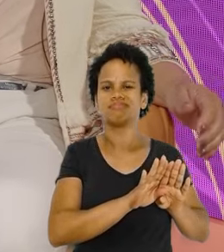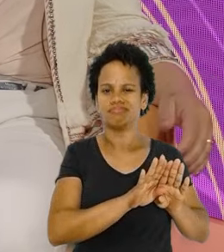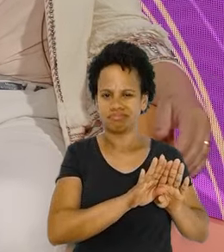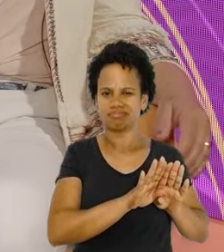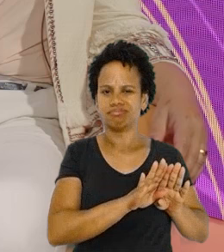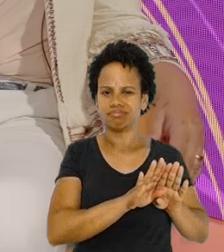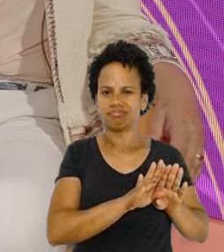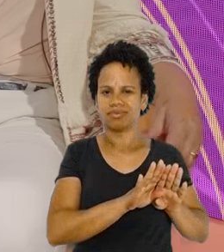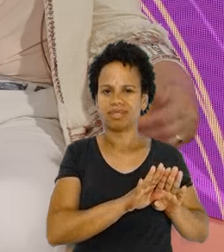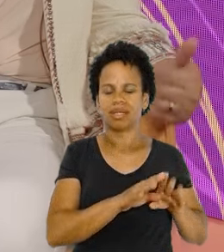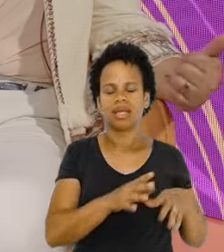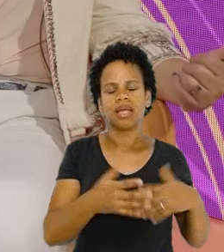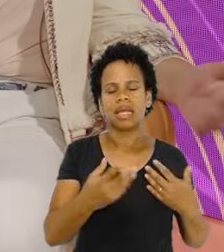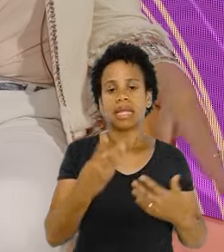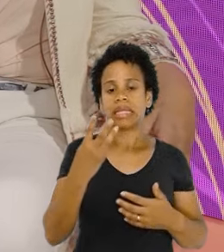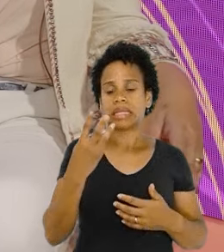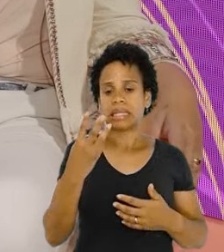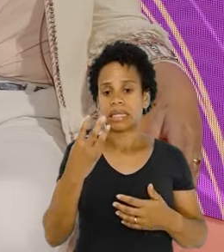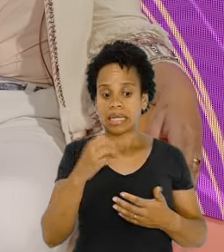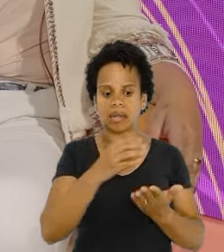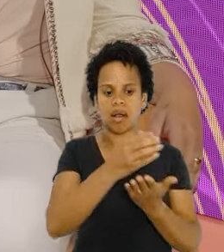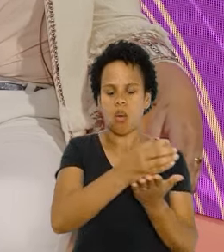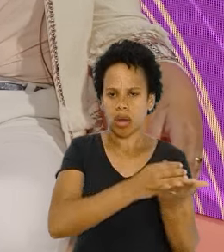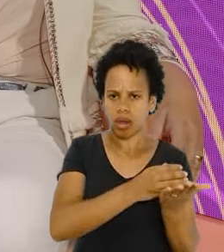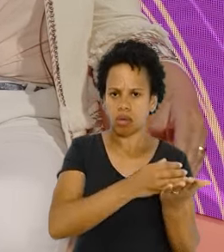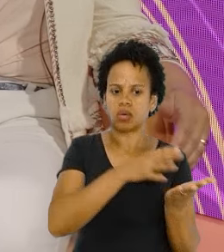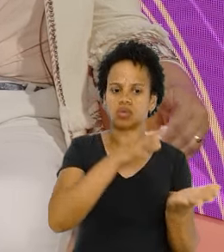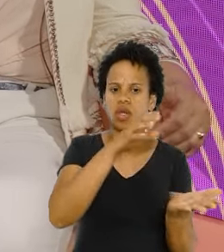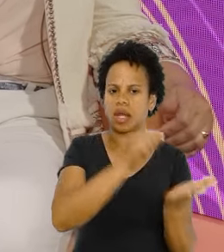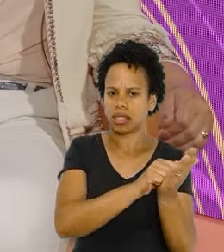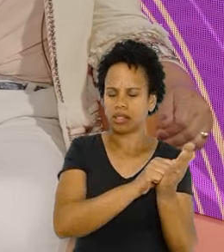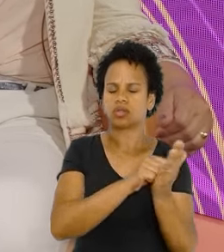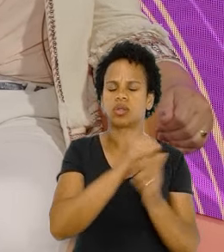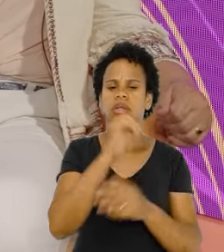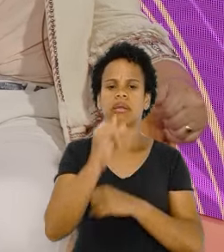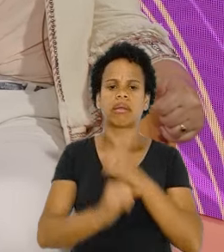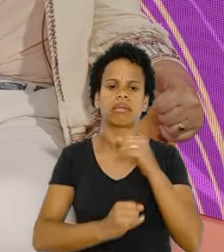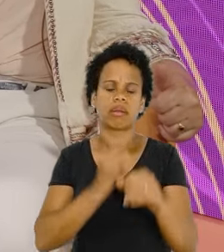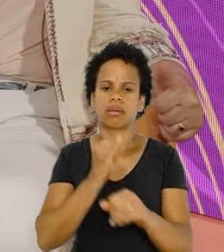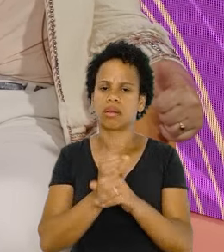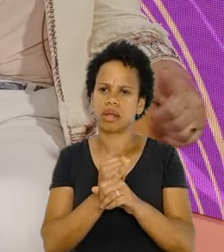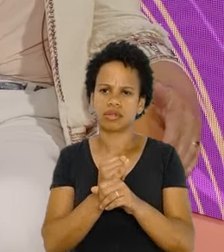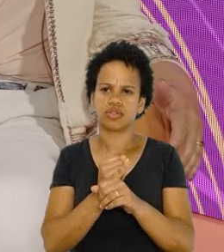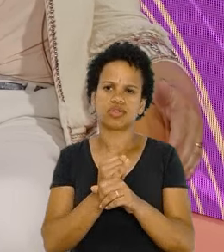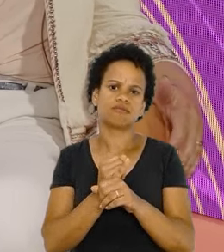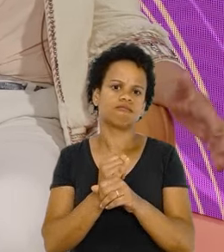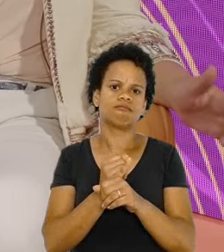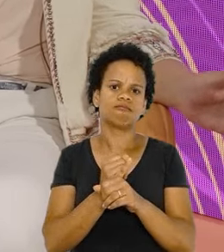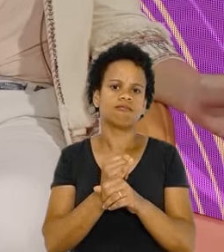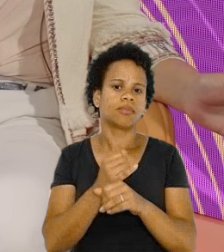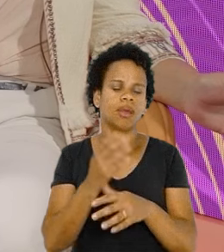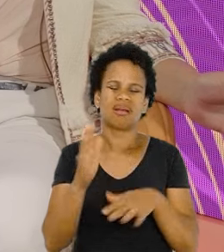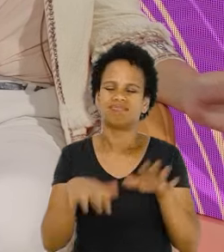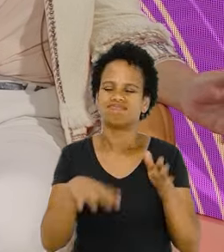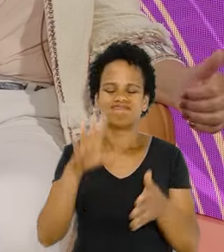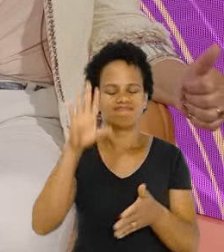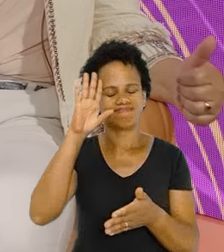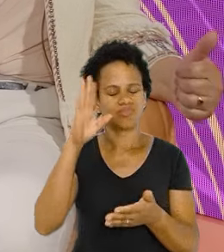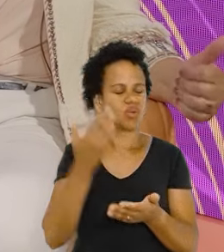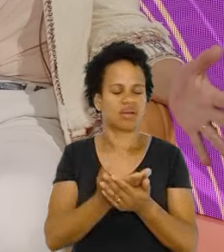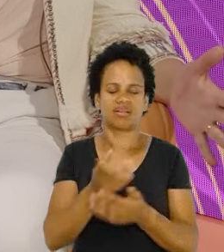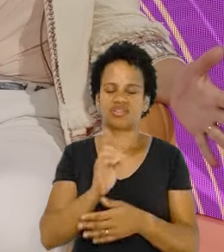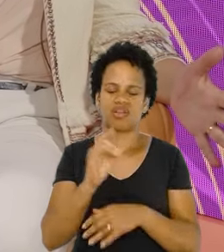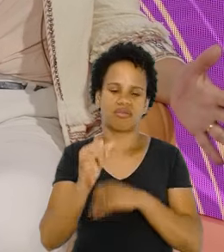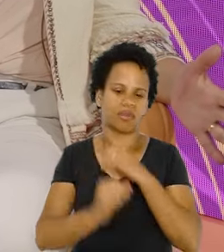Eh sei lá 30 currículos cadastrados na internet cheguei até des da internet